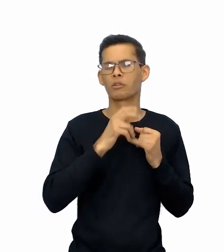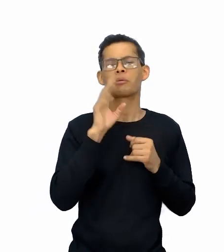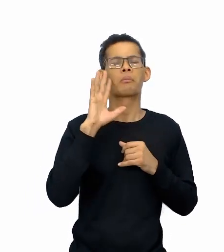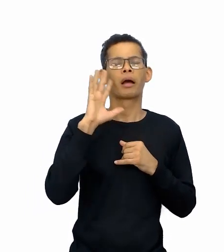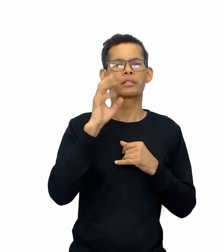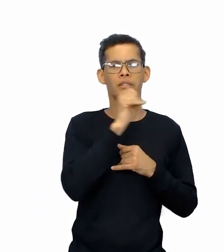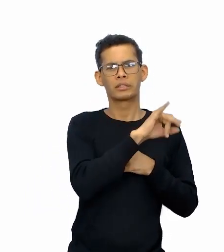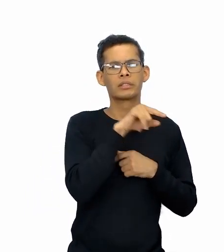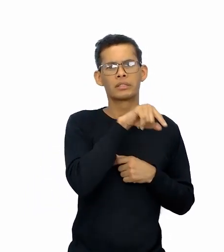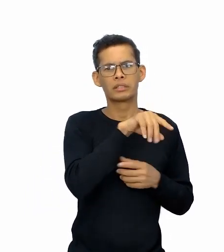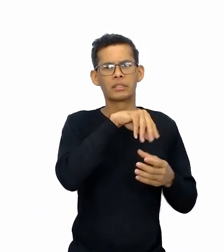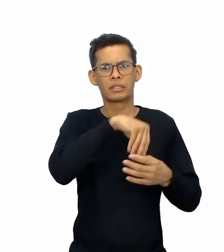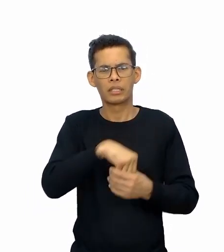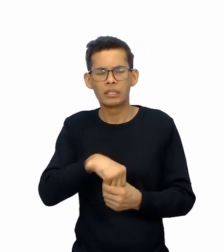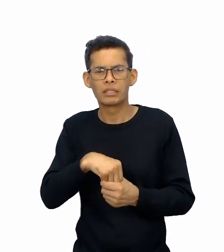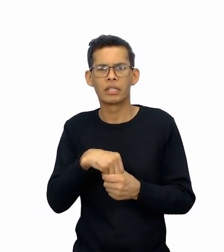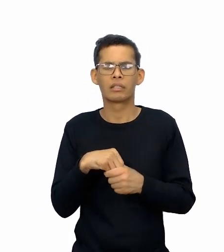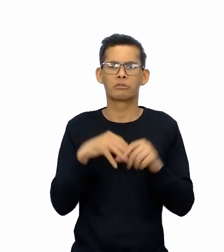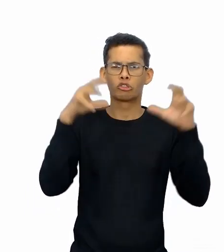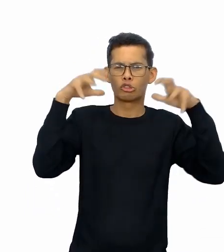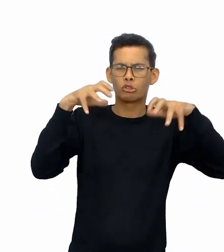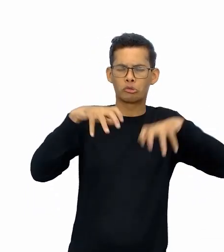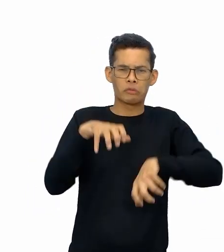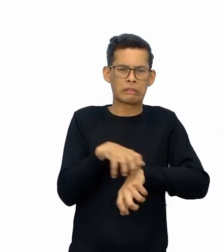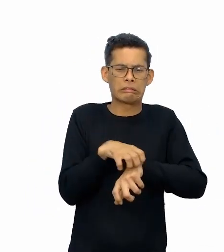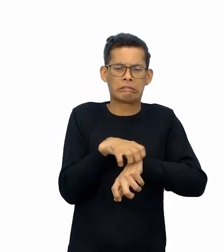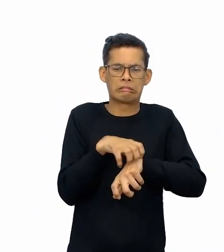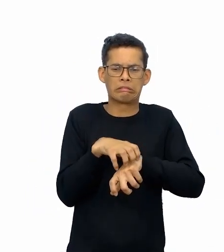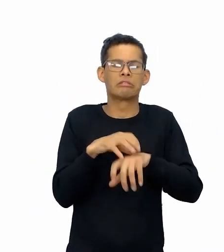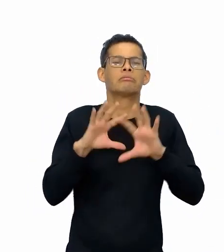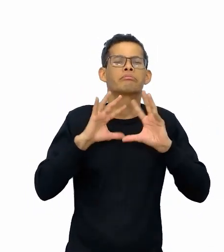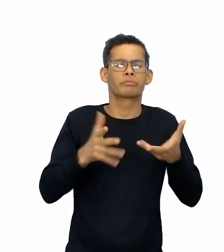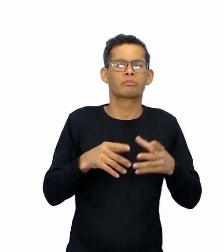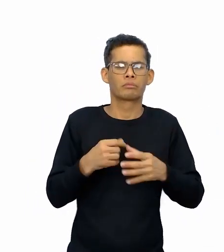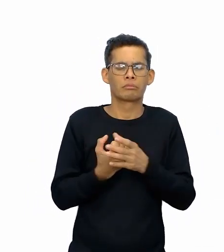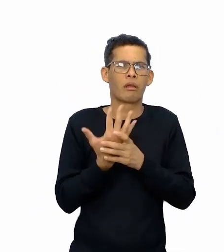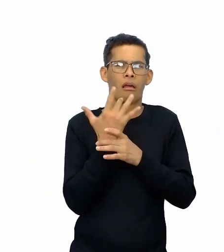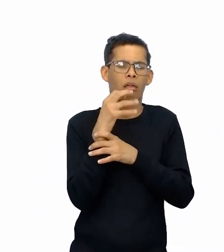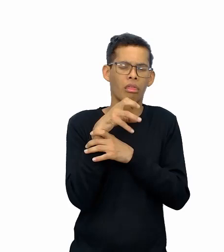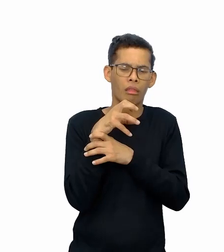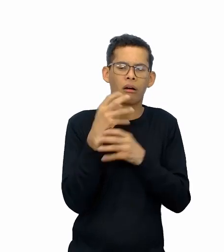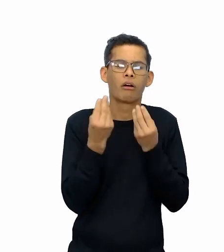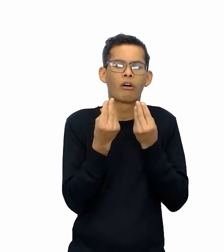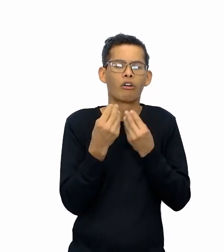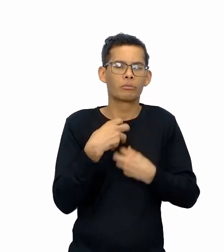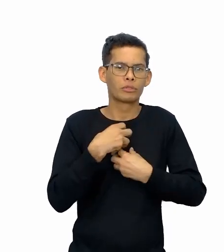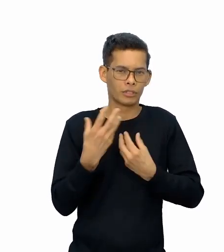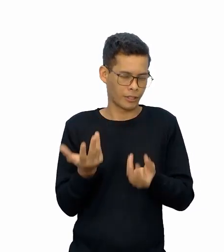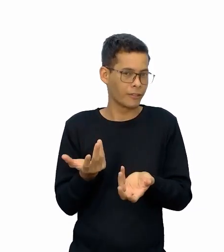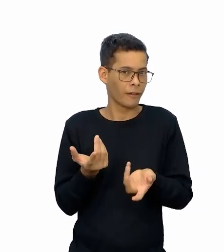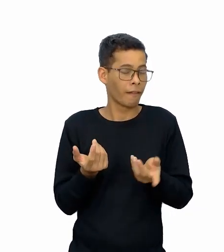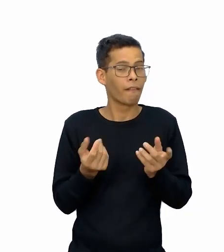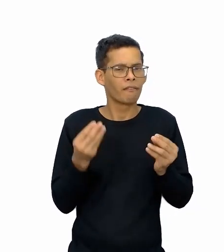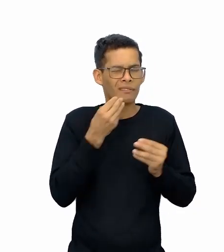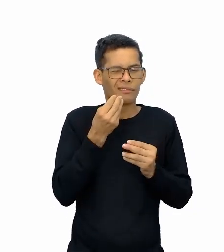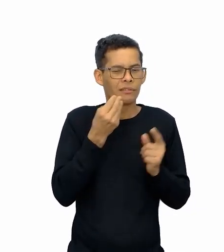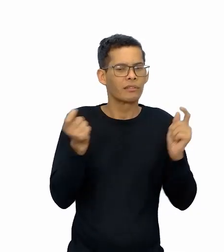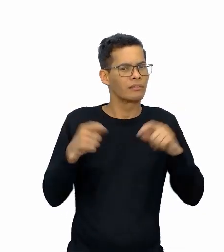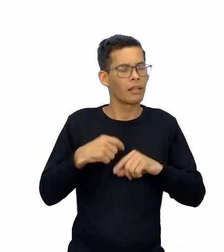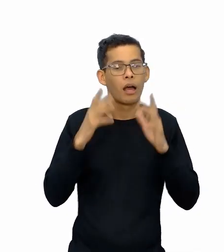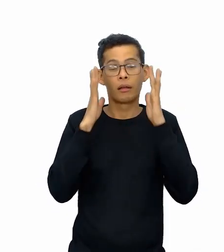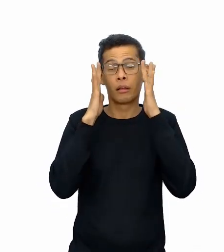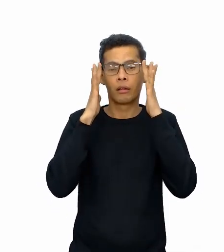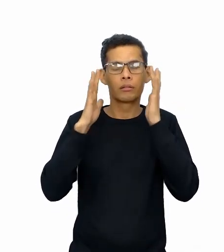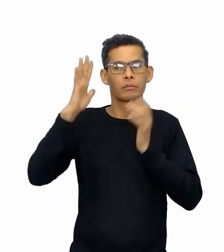estiver sob uma situação de chuva ácida? Bom, dá para trazer essa possibilidade também. E aí, com